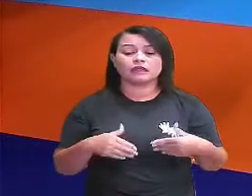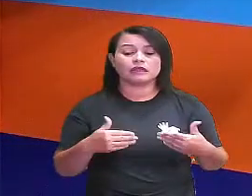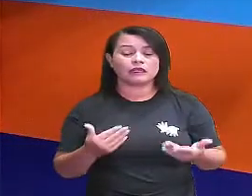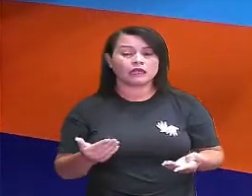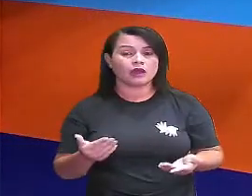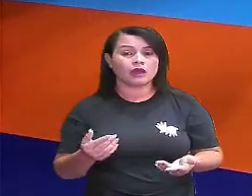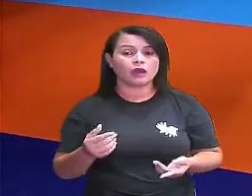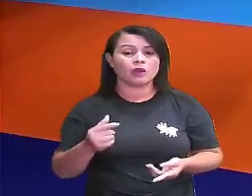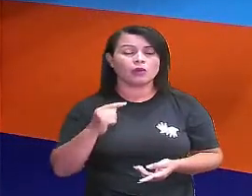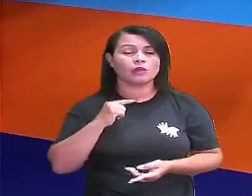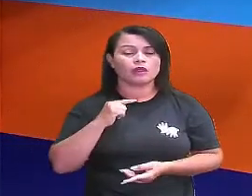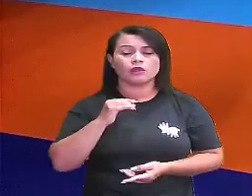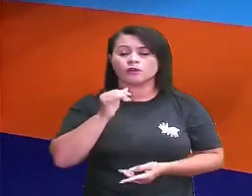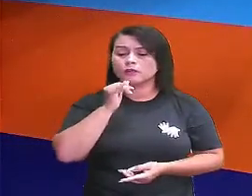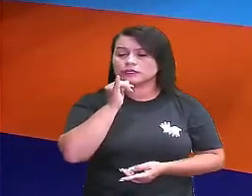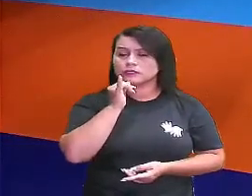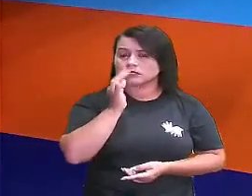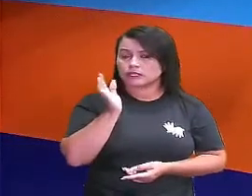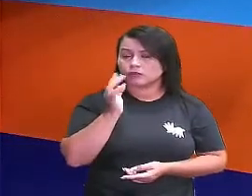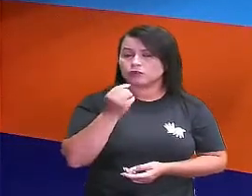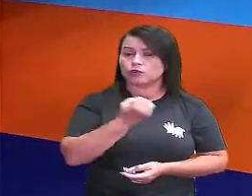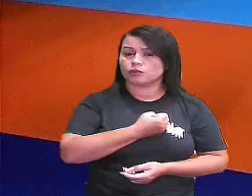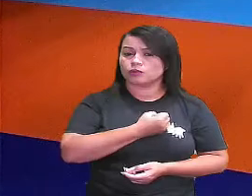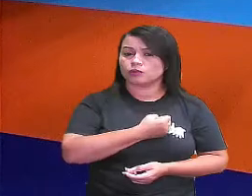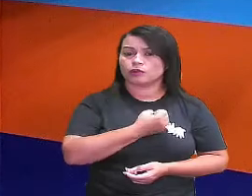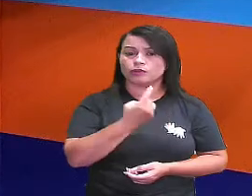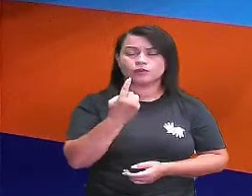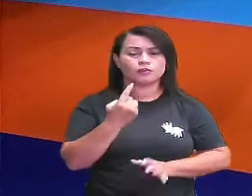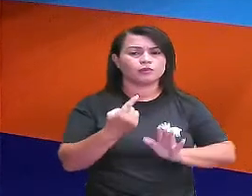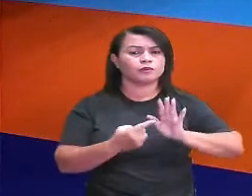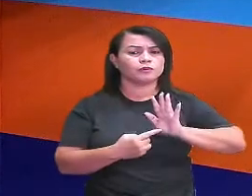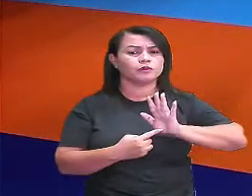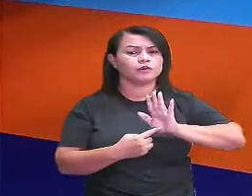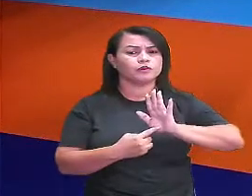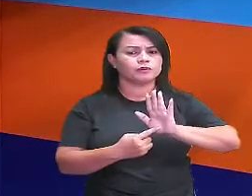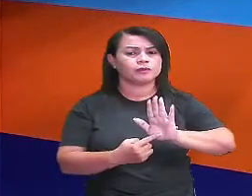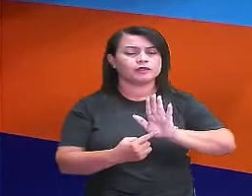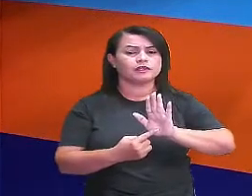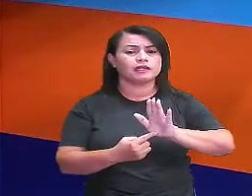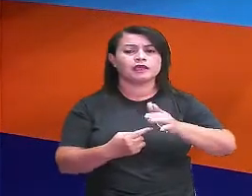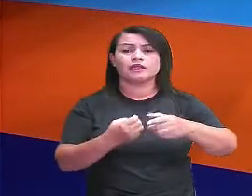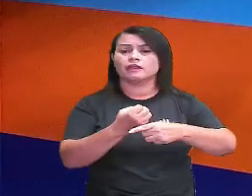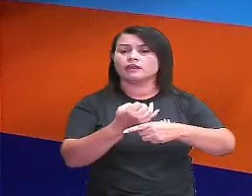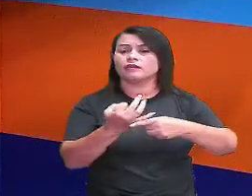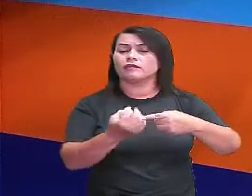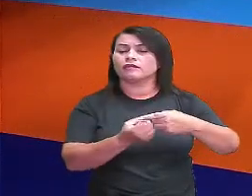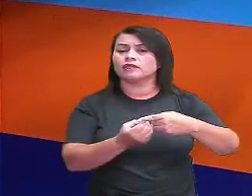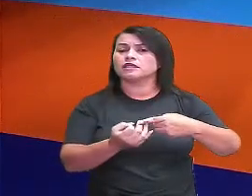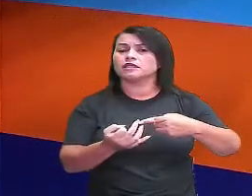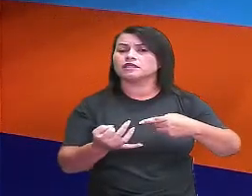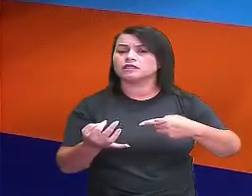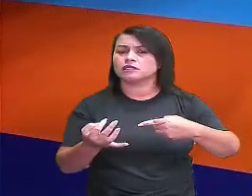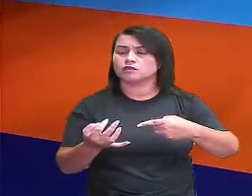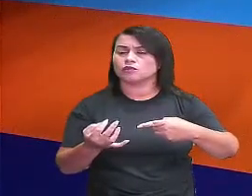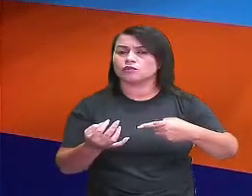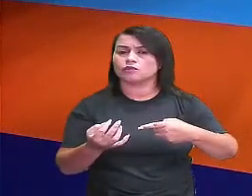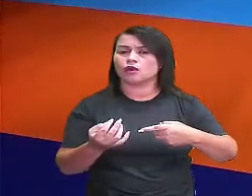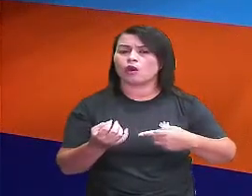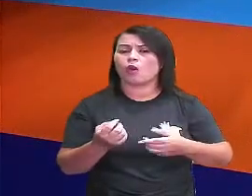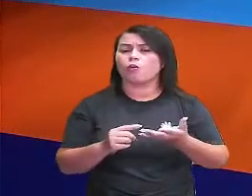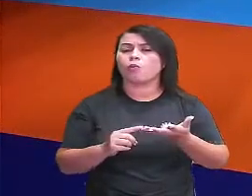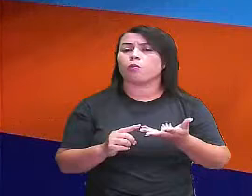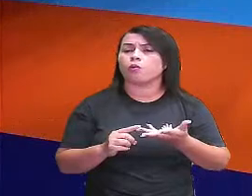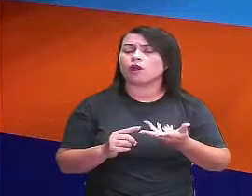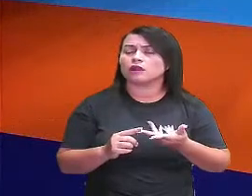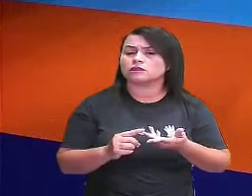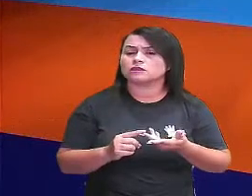no caso do nosso exemplo, o número 1 representa, nessa fração, indica a quantidade de pizzas, né, da fatia